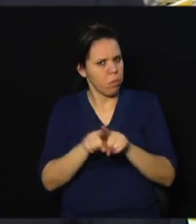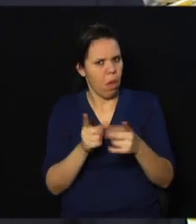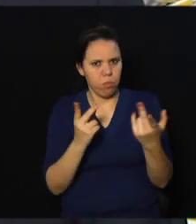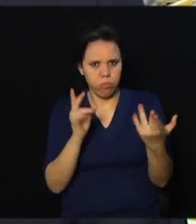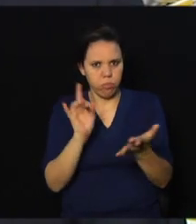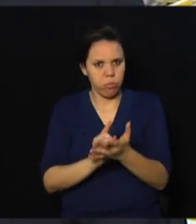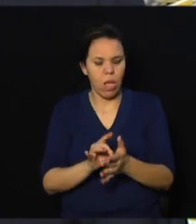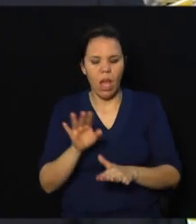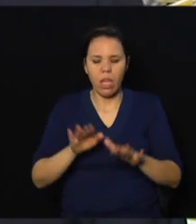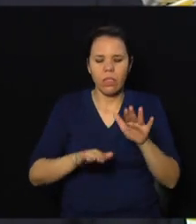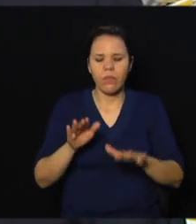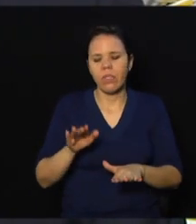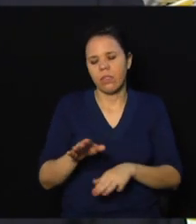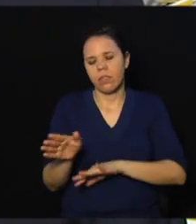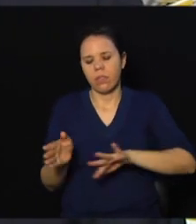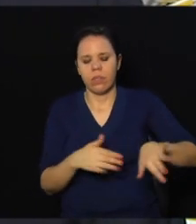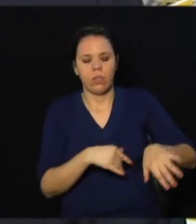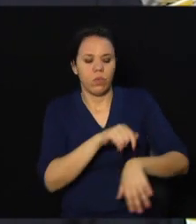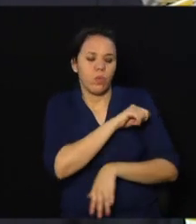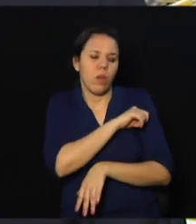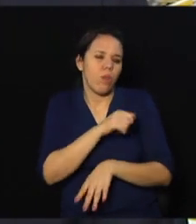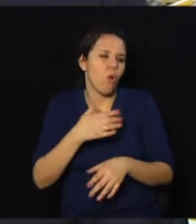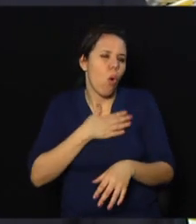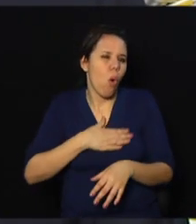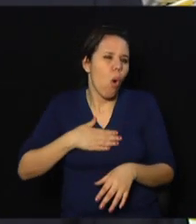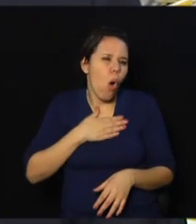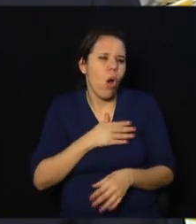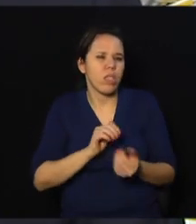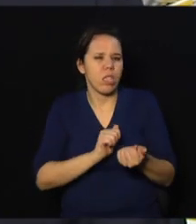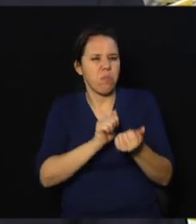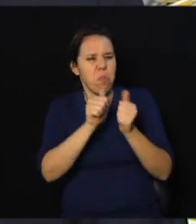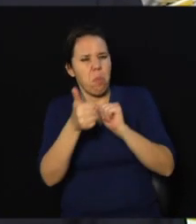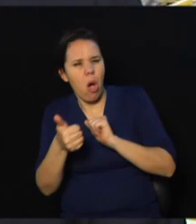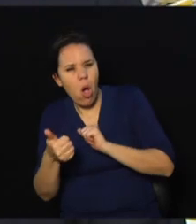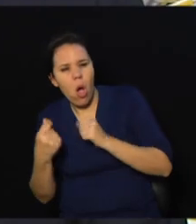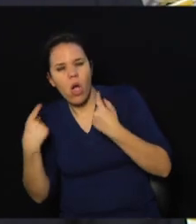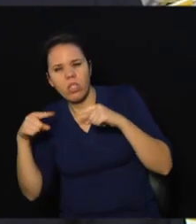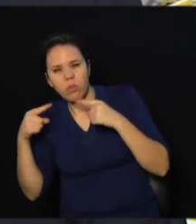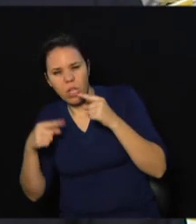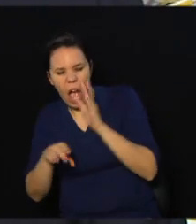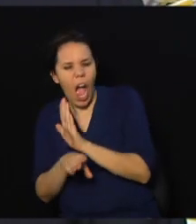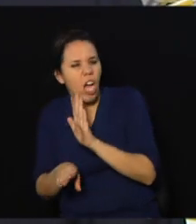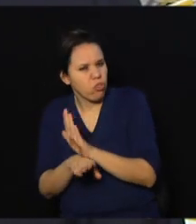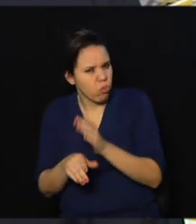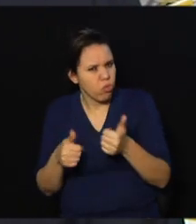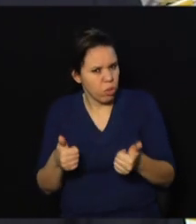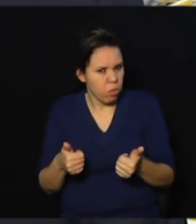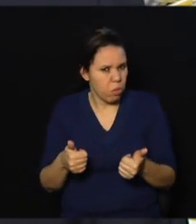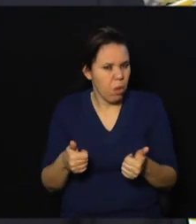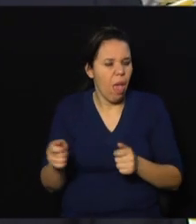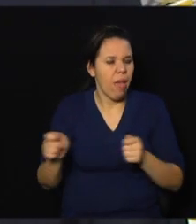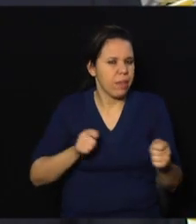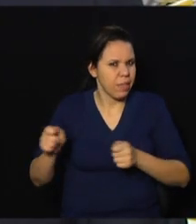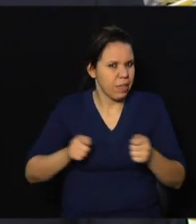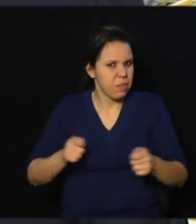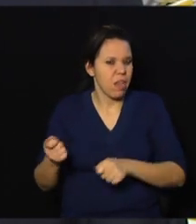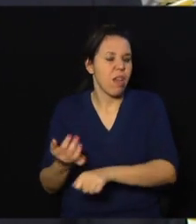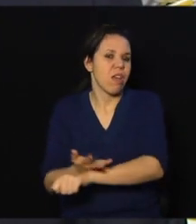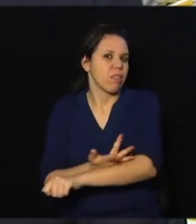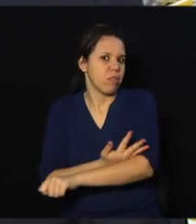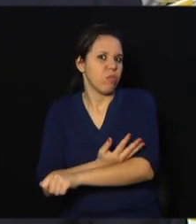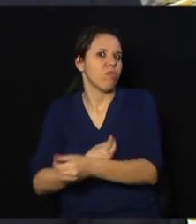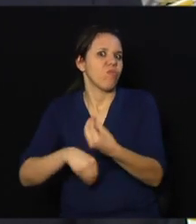gosta de uma música, de praticar o esporte, isso ajuda também a equilibrar, né, essas emoções que estão agora uma